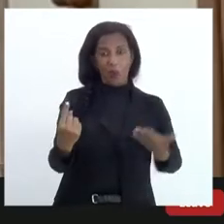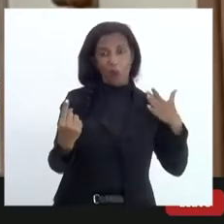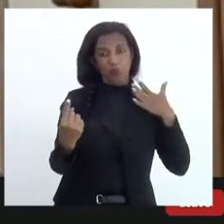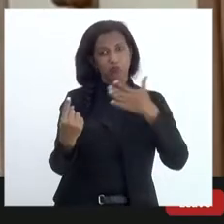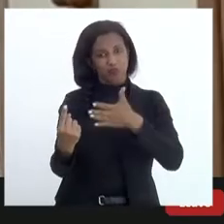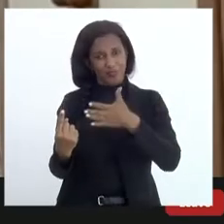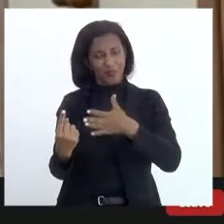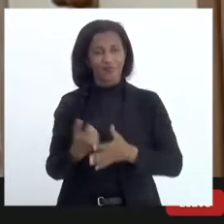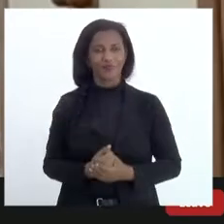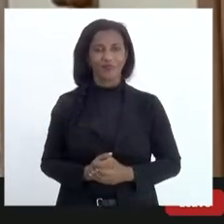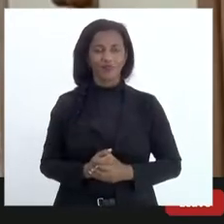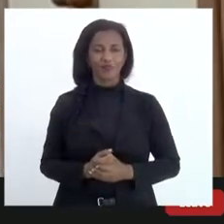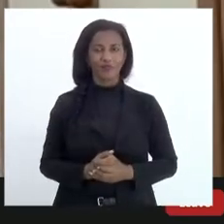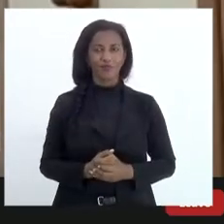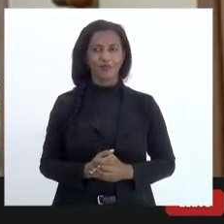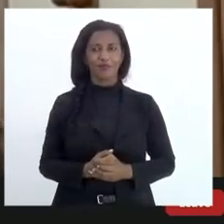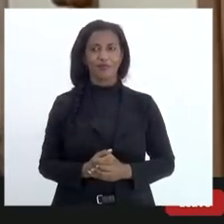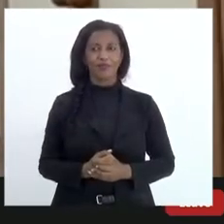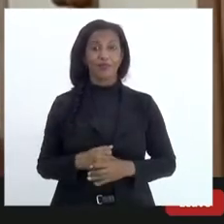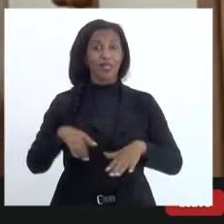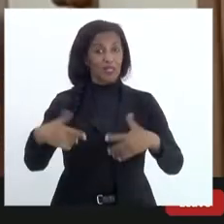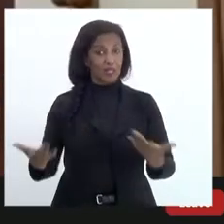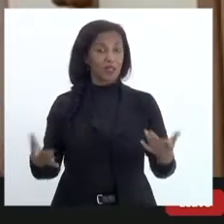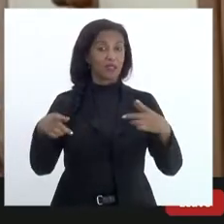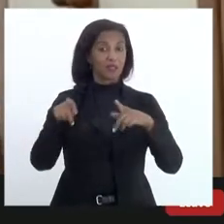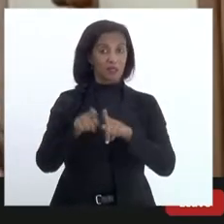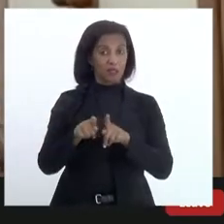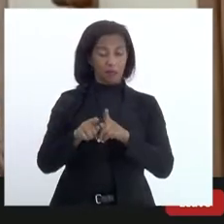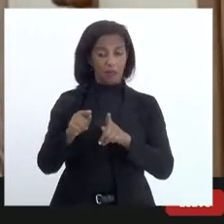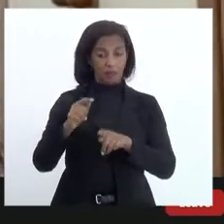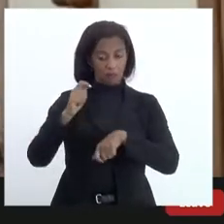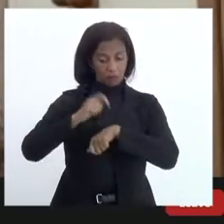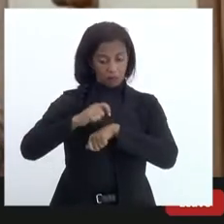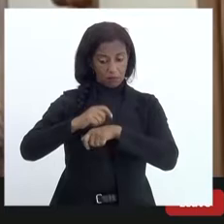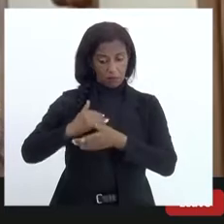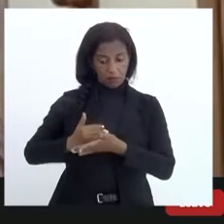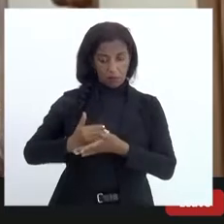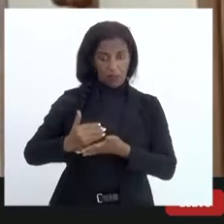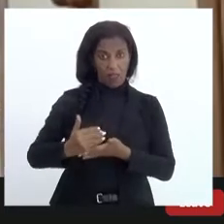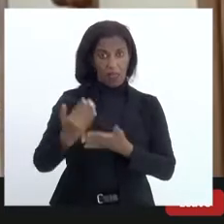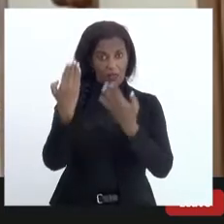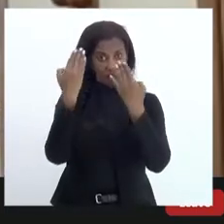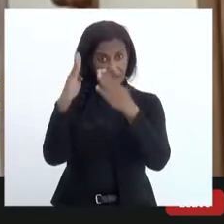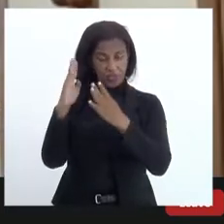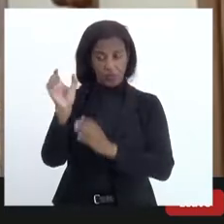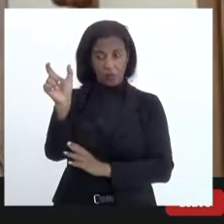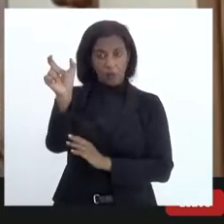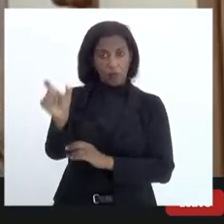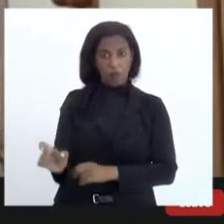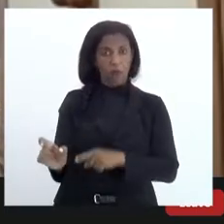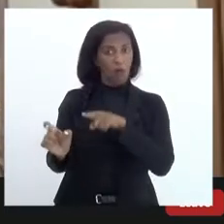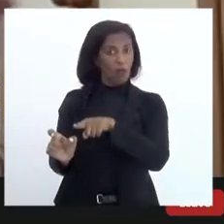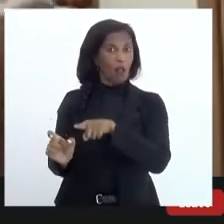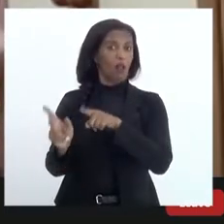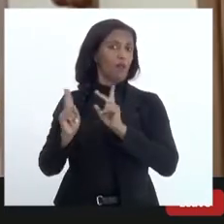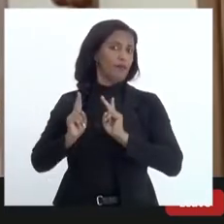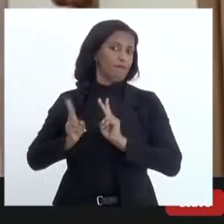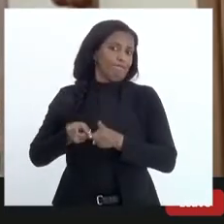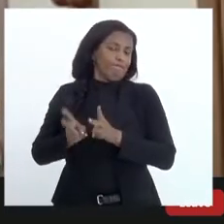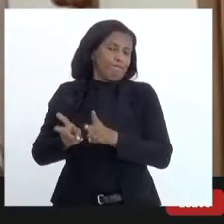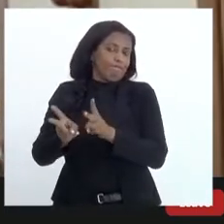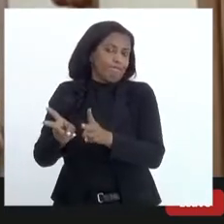né? E aí, a partir desse momento, a vítima, ela vai continuar,